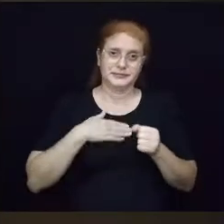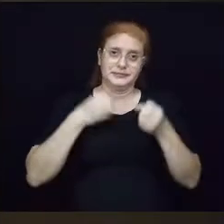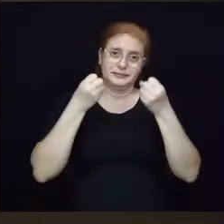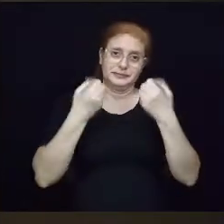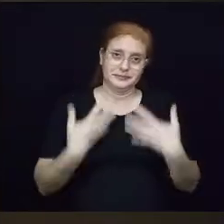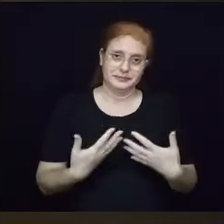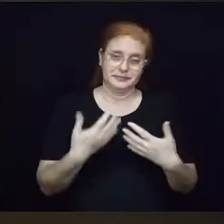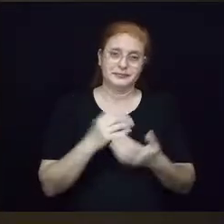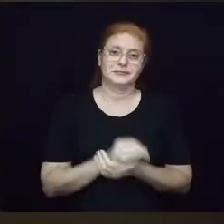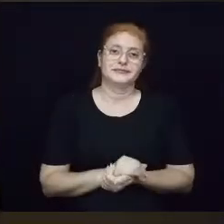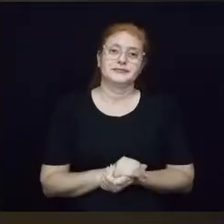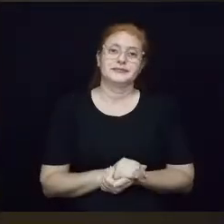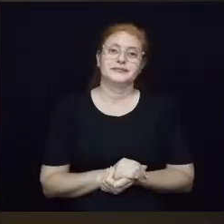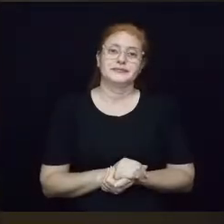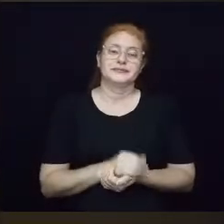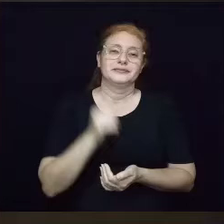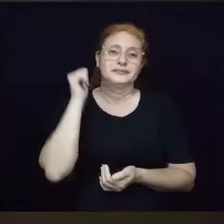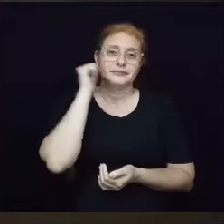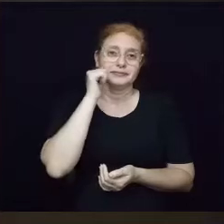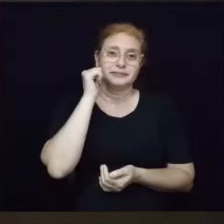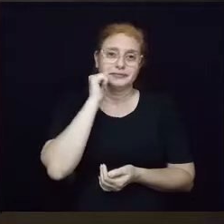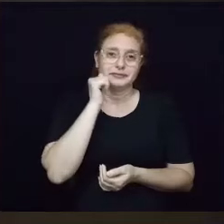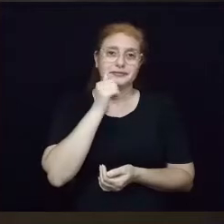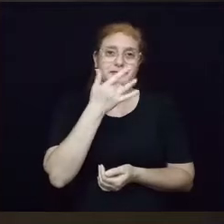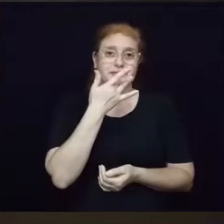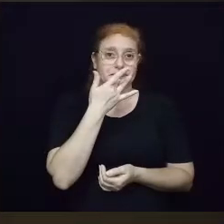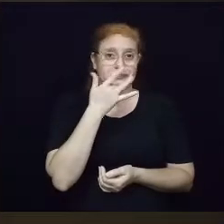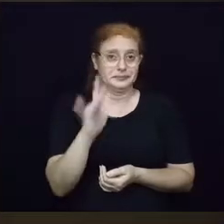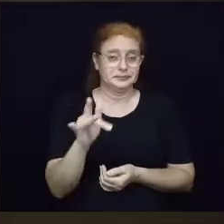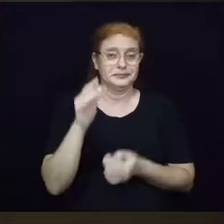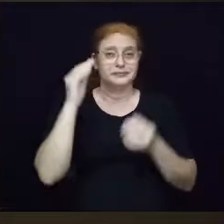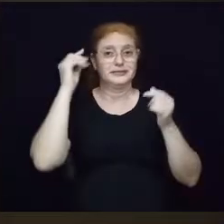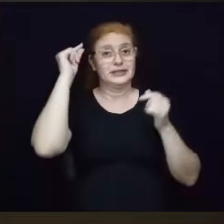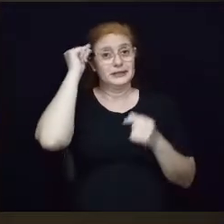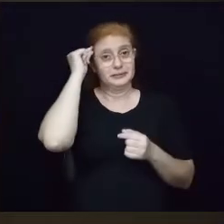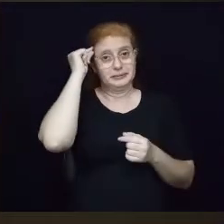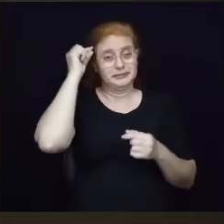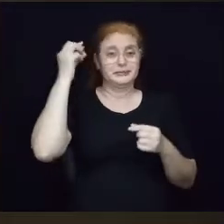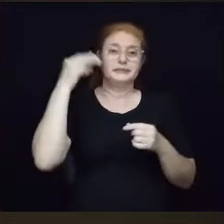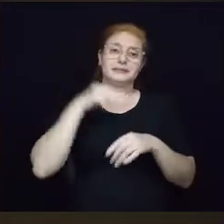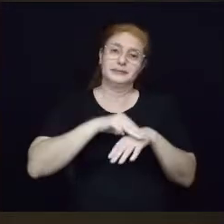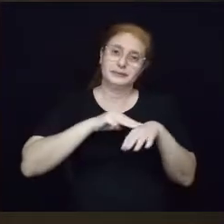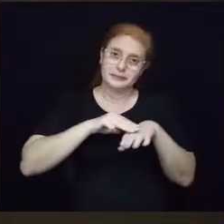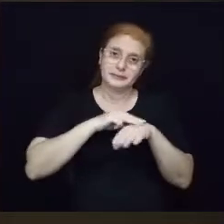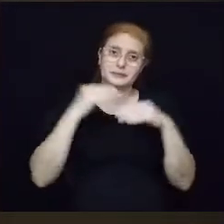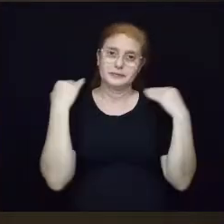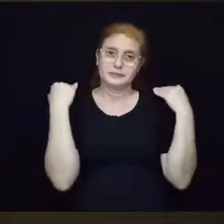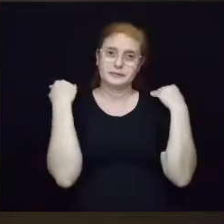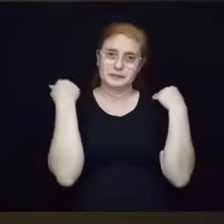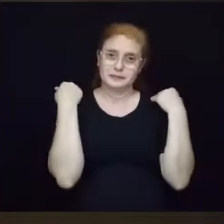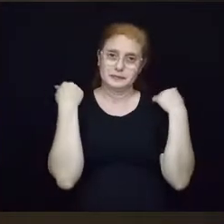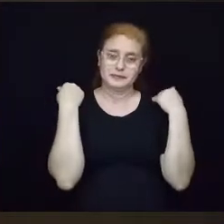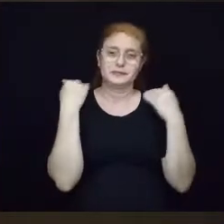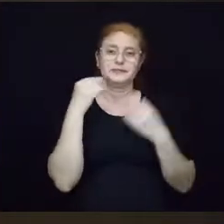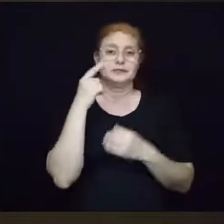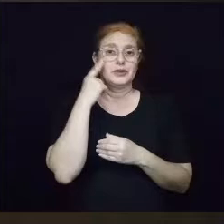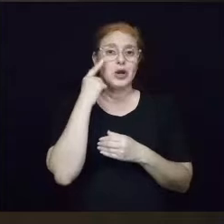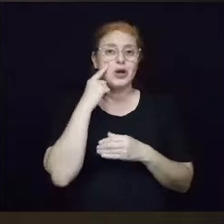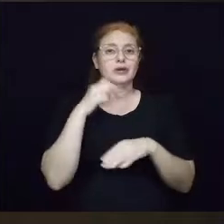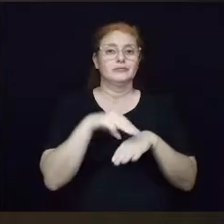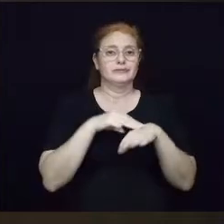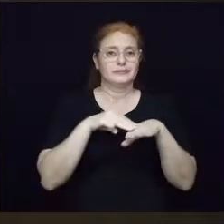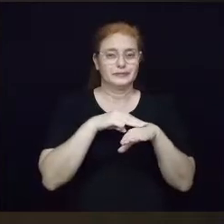descrição. Eu sou uma mulher de pele branca, cabelos castanhos, na altura dos ombros, olhos